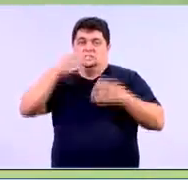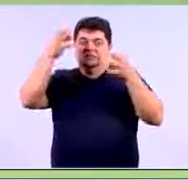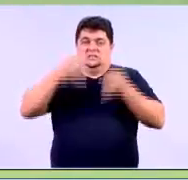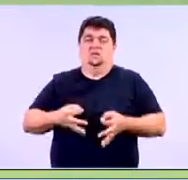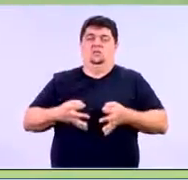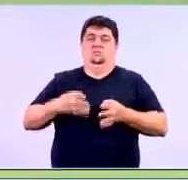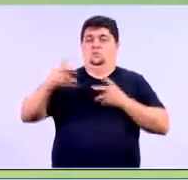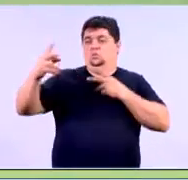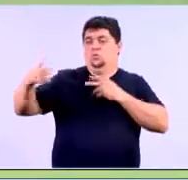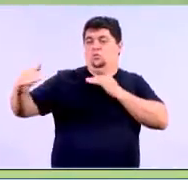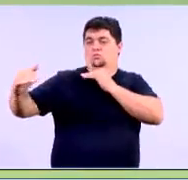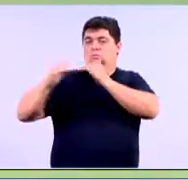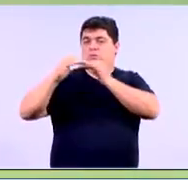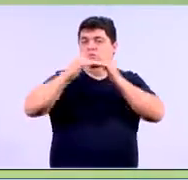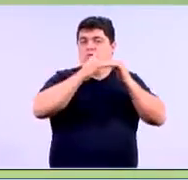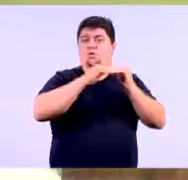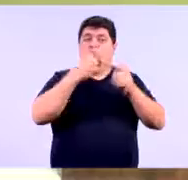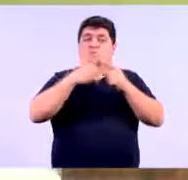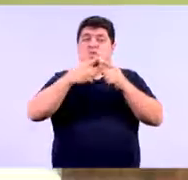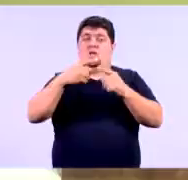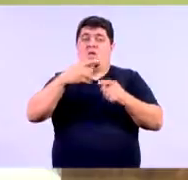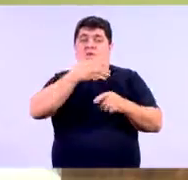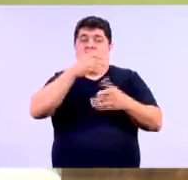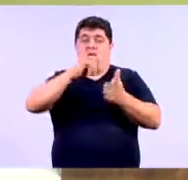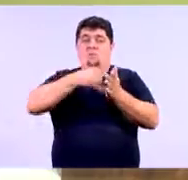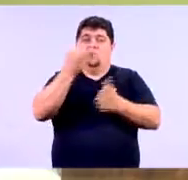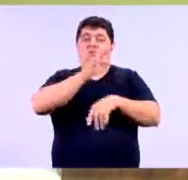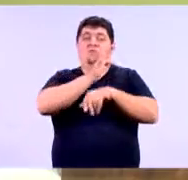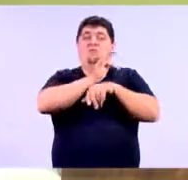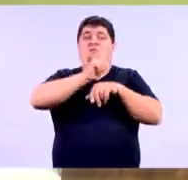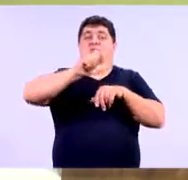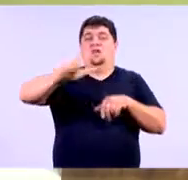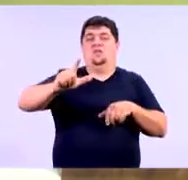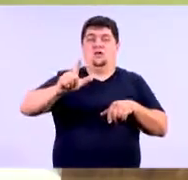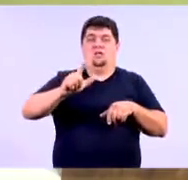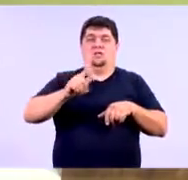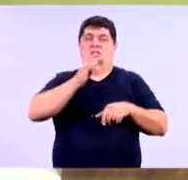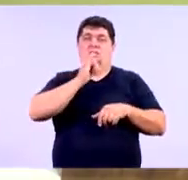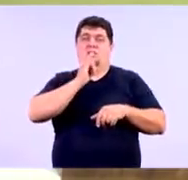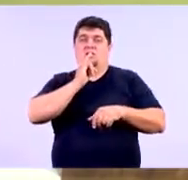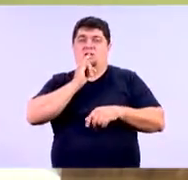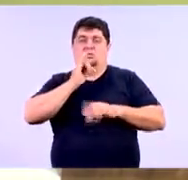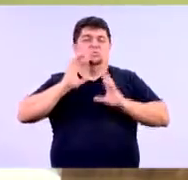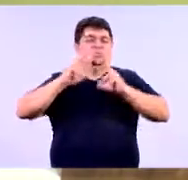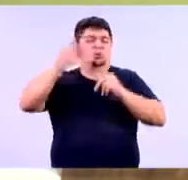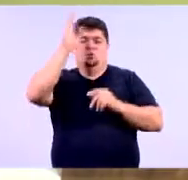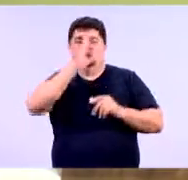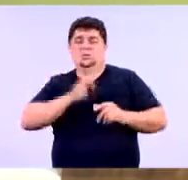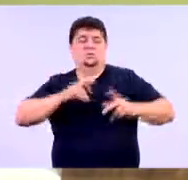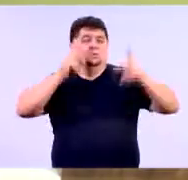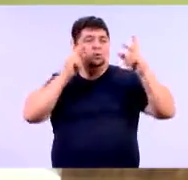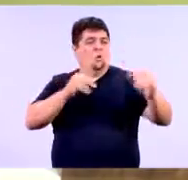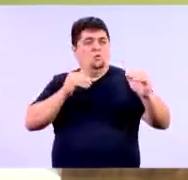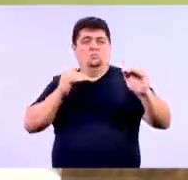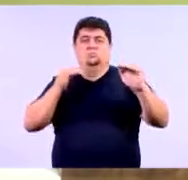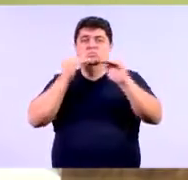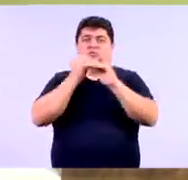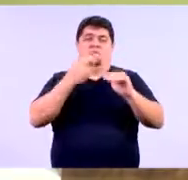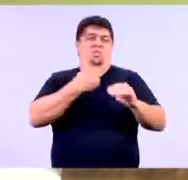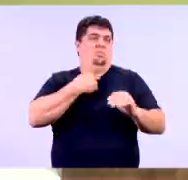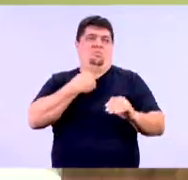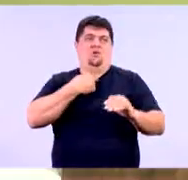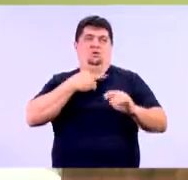gente? Se é um tributo federal, ele deve ser cobrado da mesma forma em todo o Brasil. Não pode ser